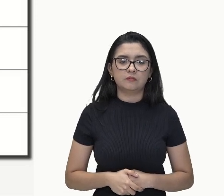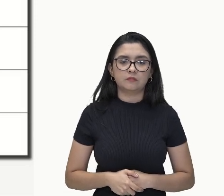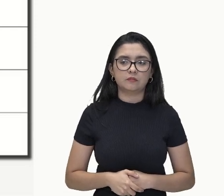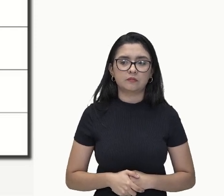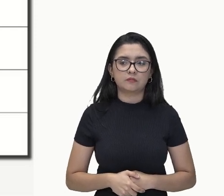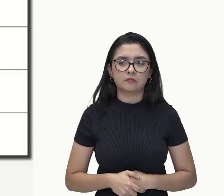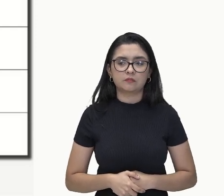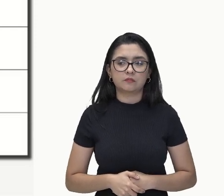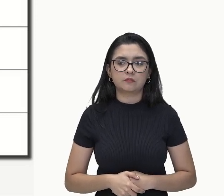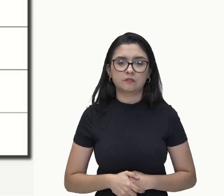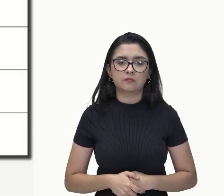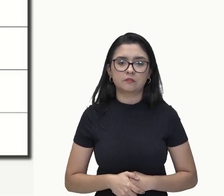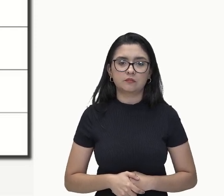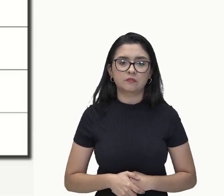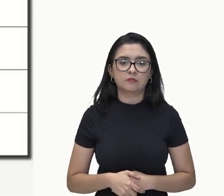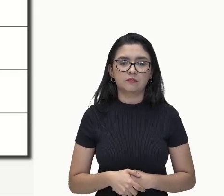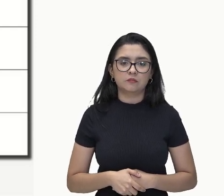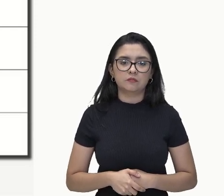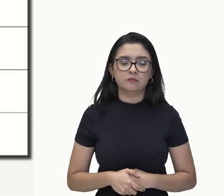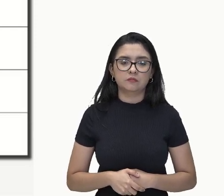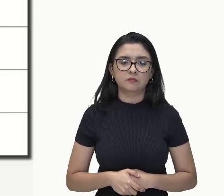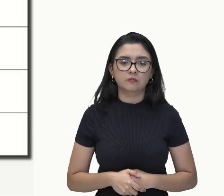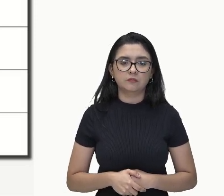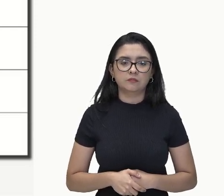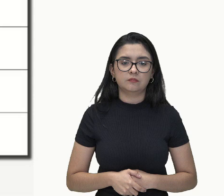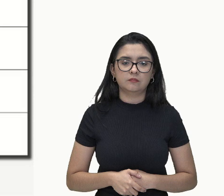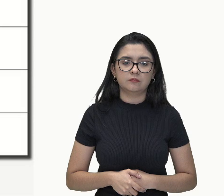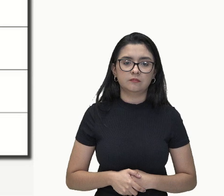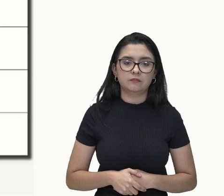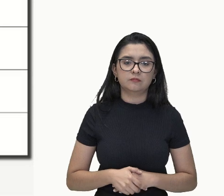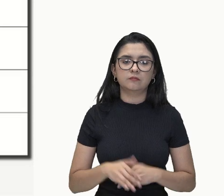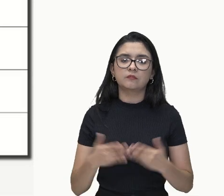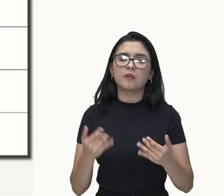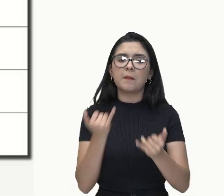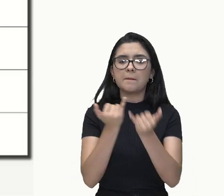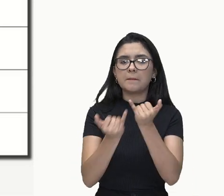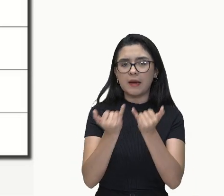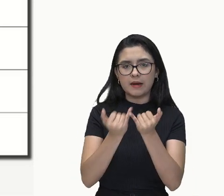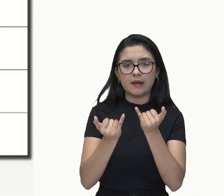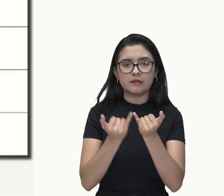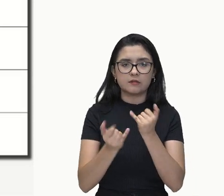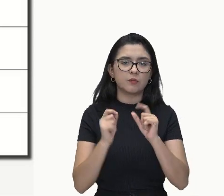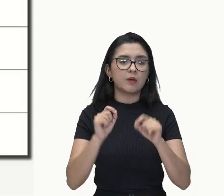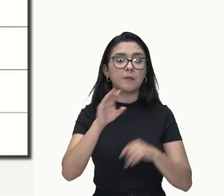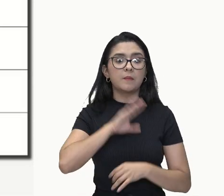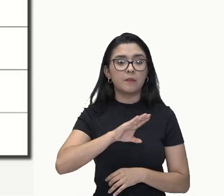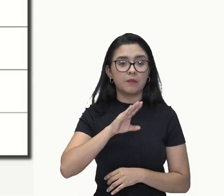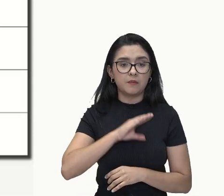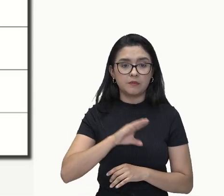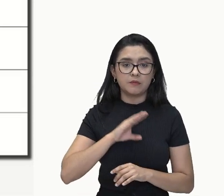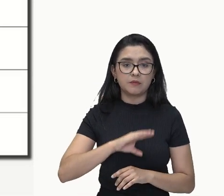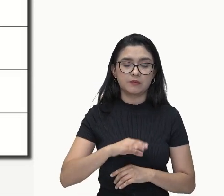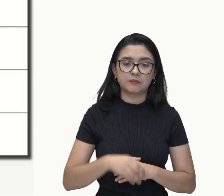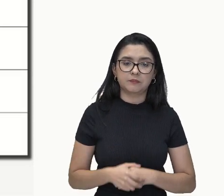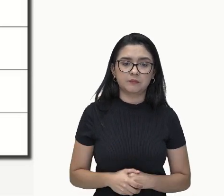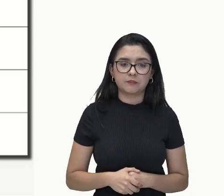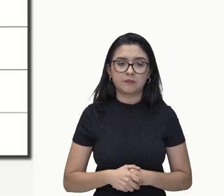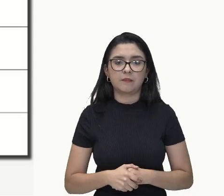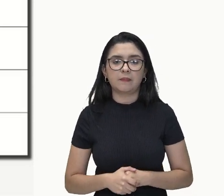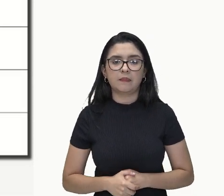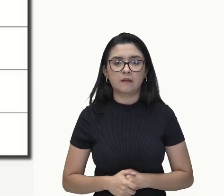e eles cocinaban. Percebe? É muito parecido com o português, né? Vamos lá no português.